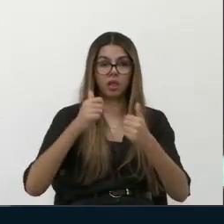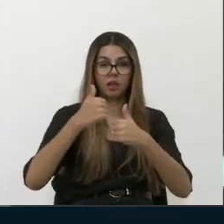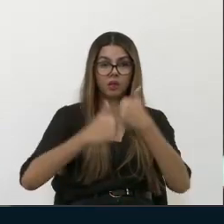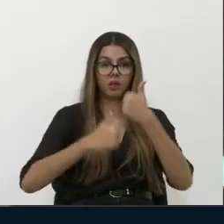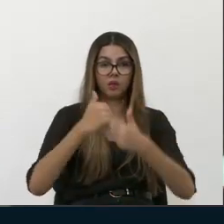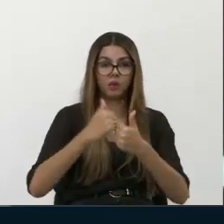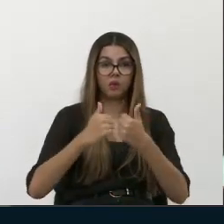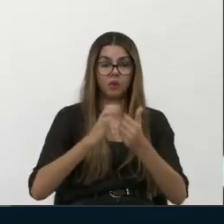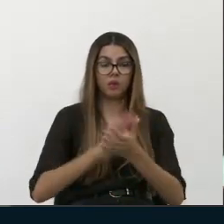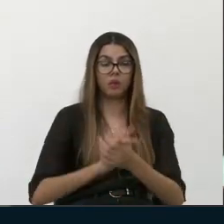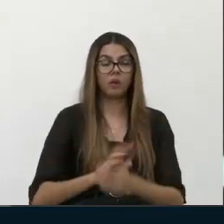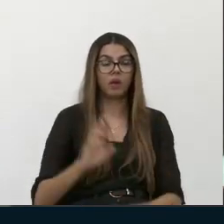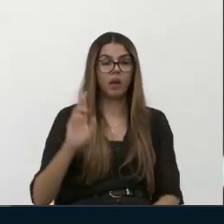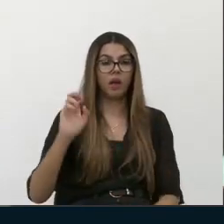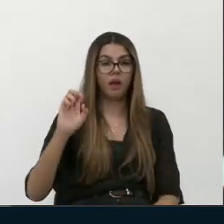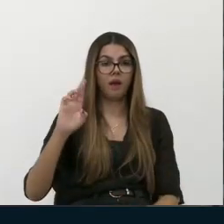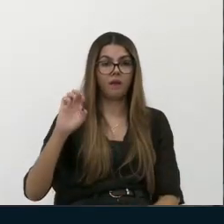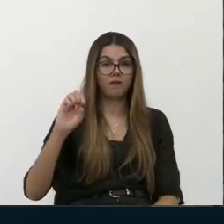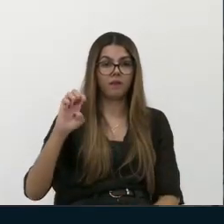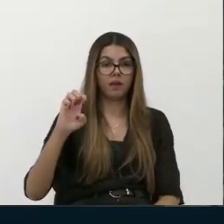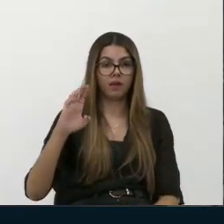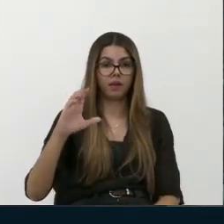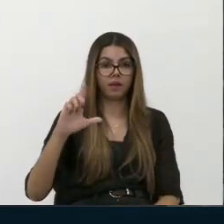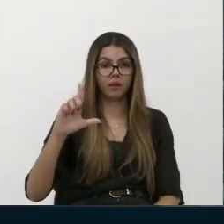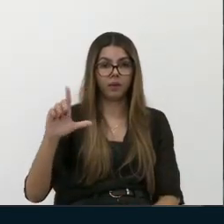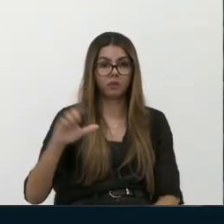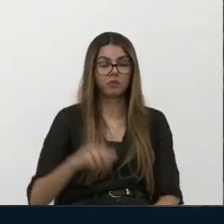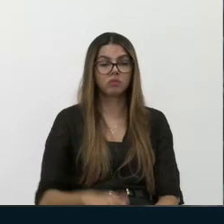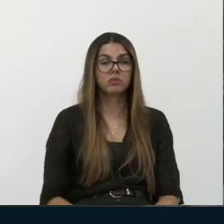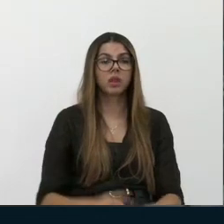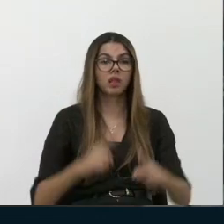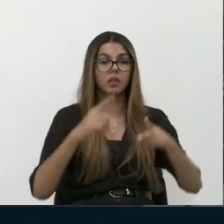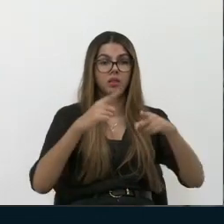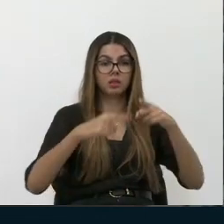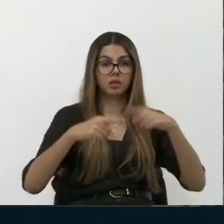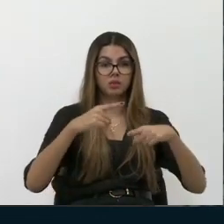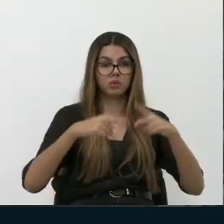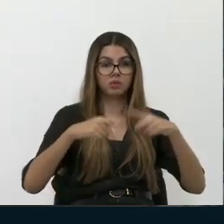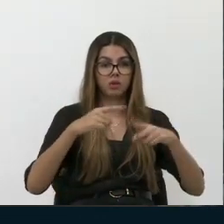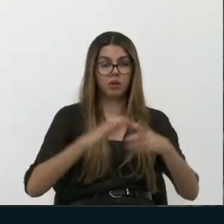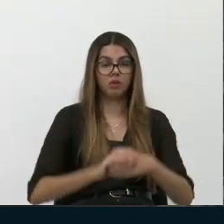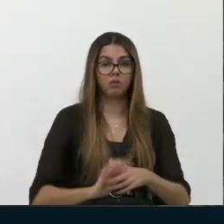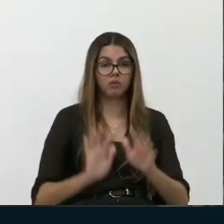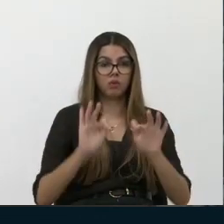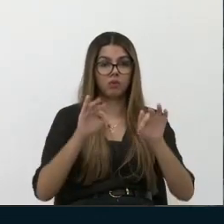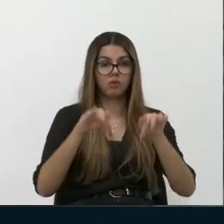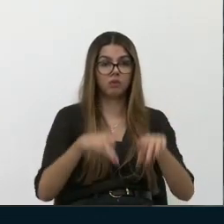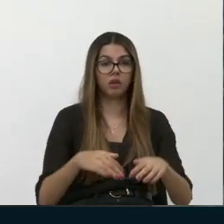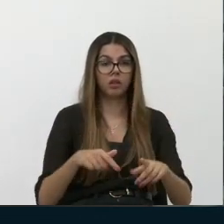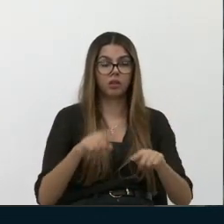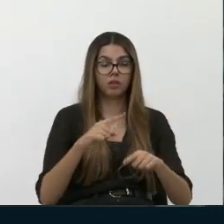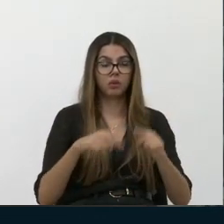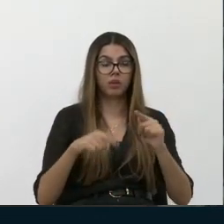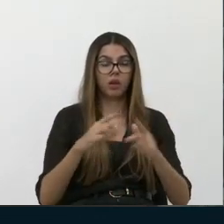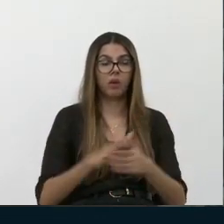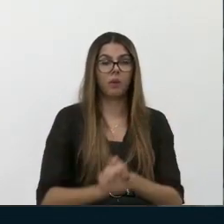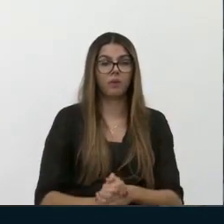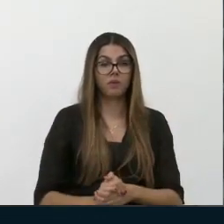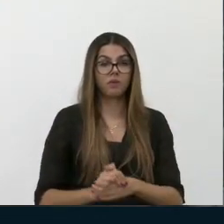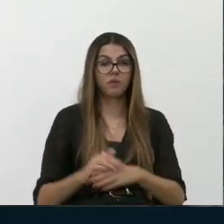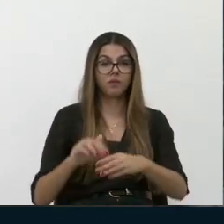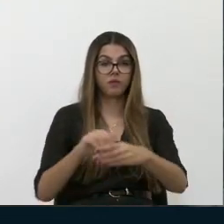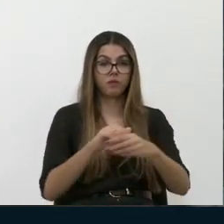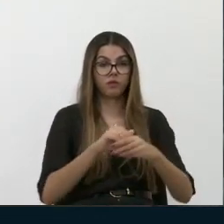Autor, vereador Rafael Acosta. Em discussão. Encerrada a discussão, em